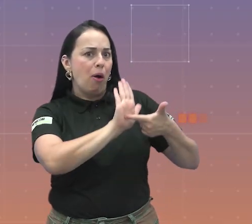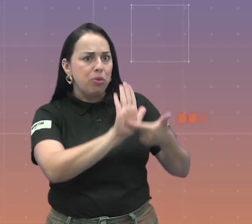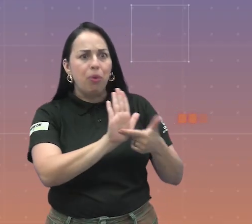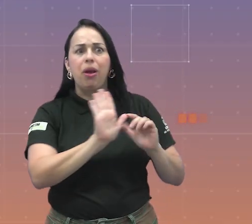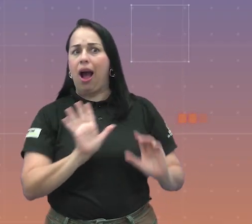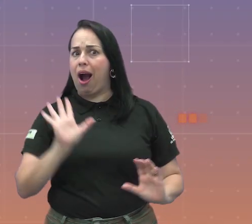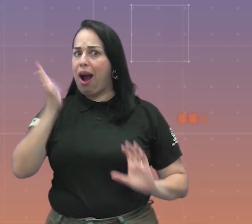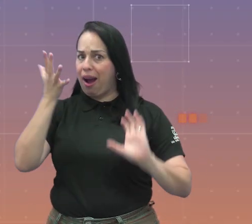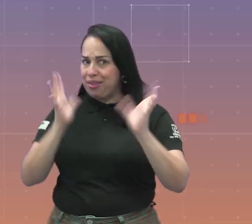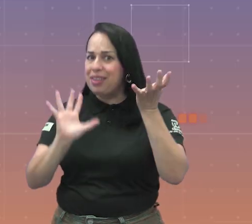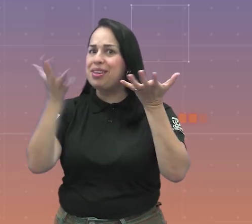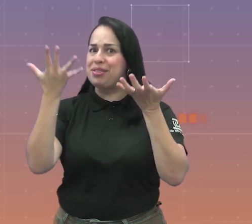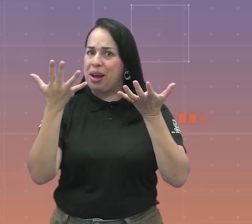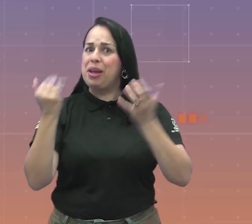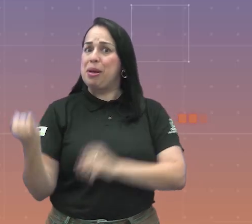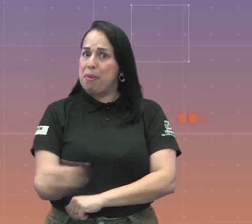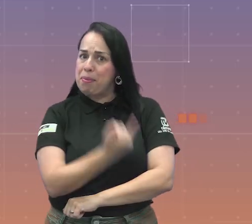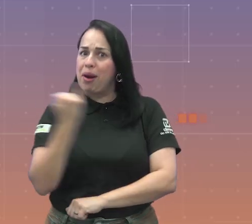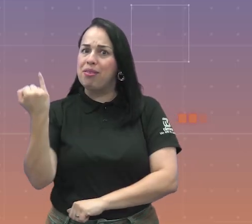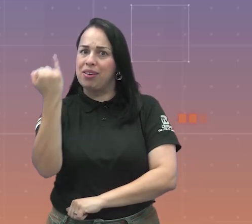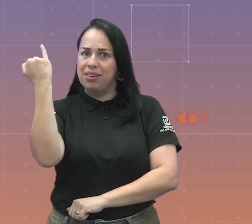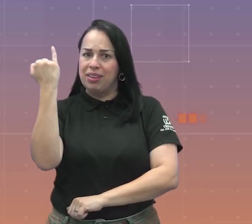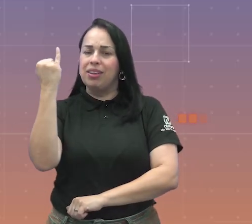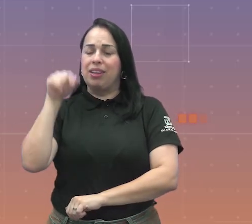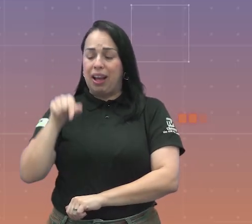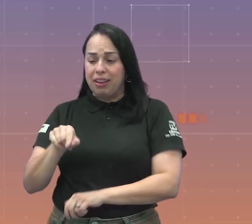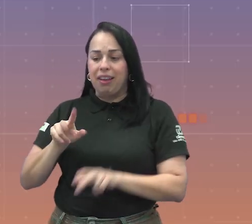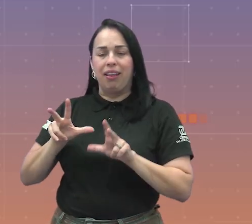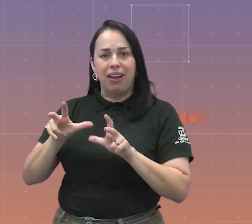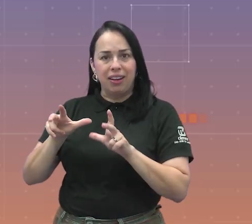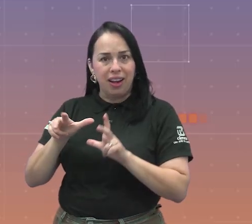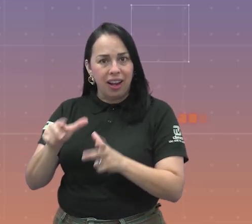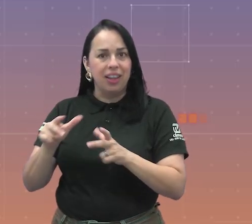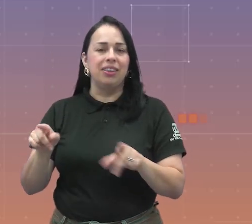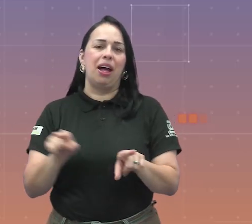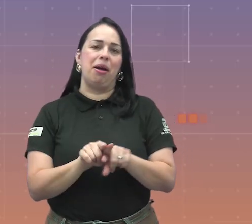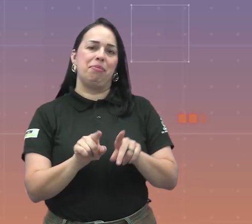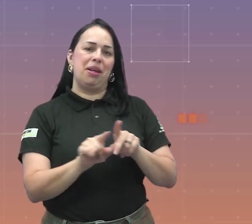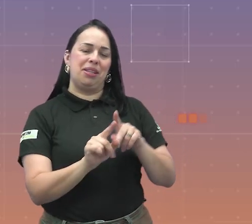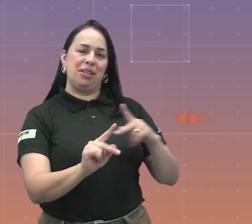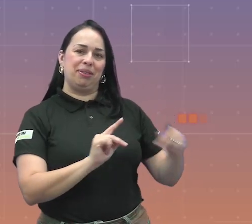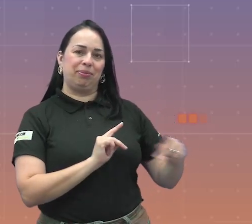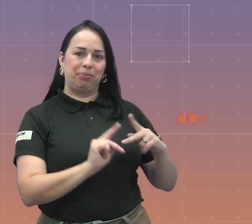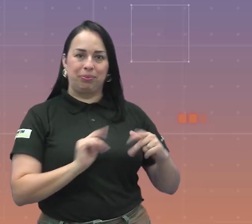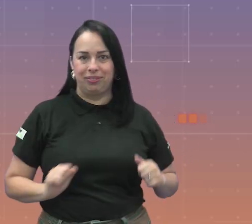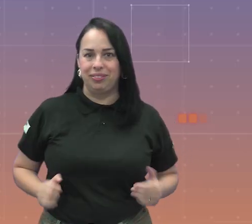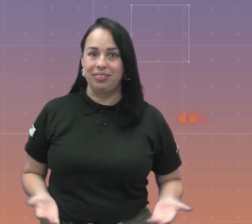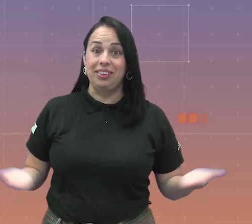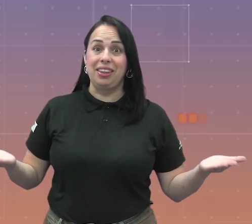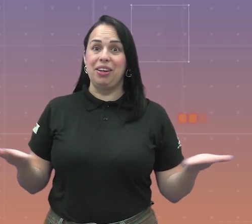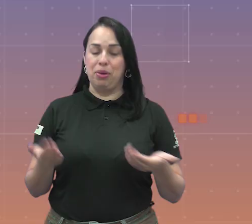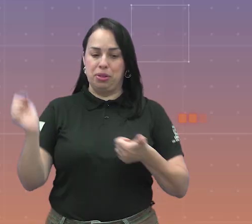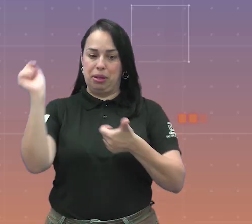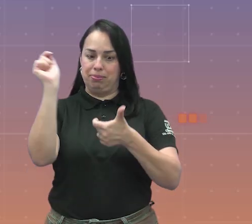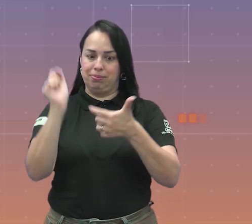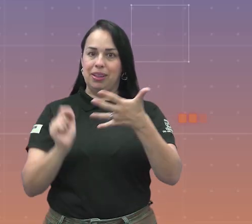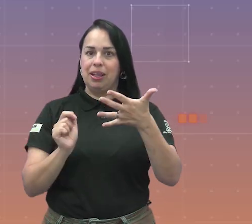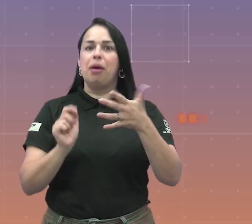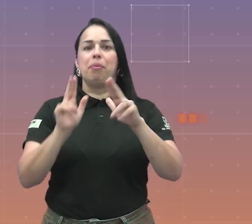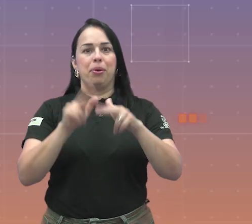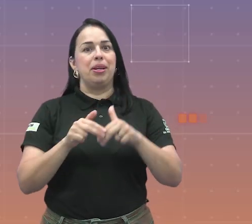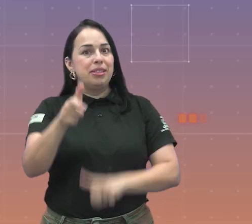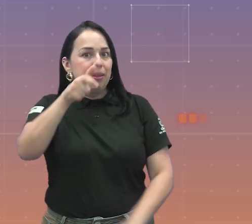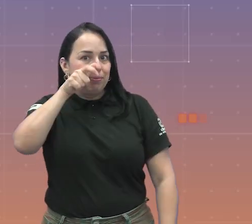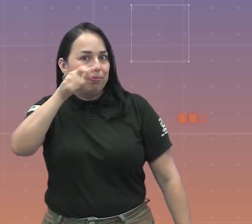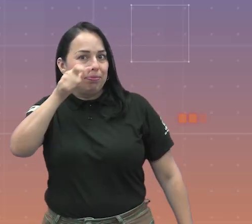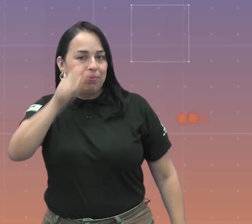muitos acontecimentos marcantes que movimentaram a Câmara de São José dos Campos e também a nossa cidade. E hoje tem muito mais, então